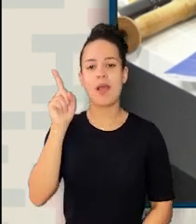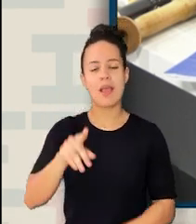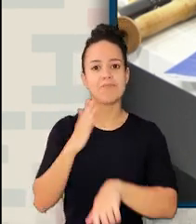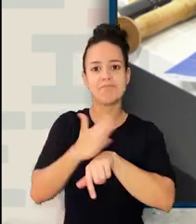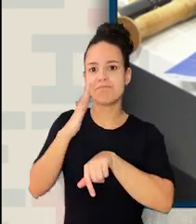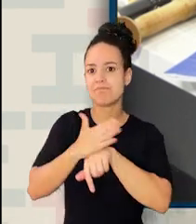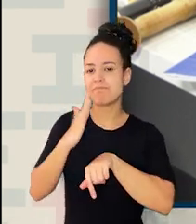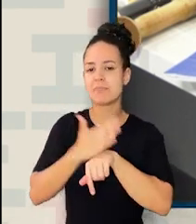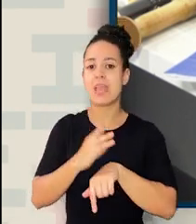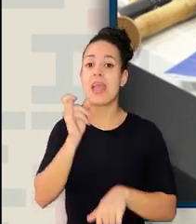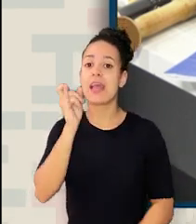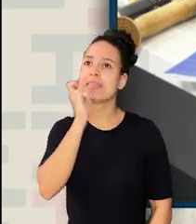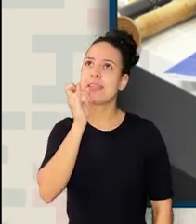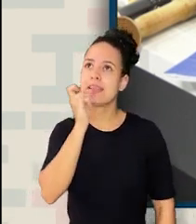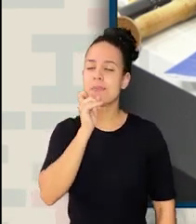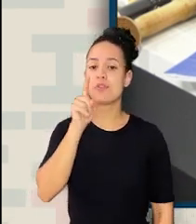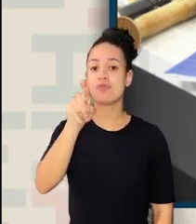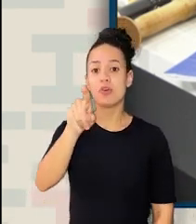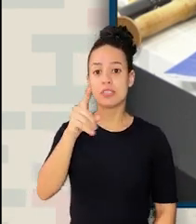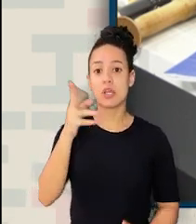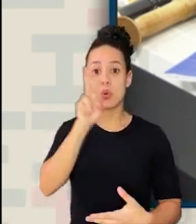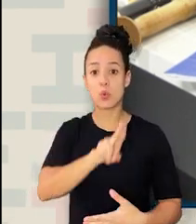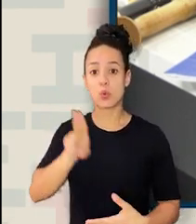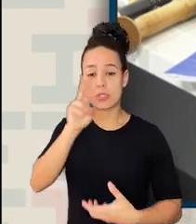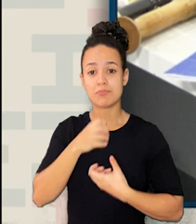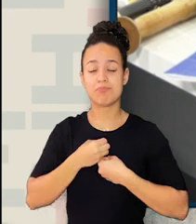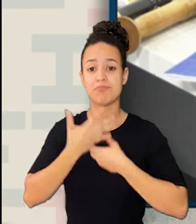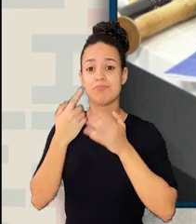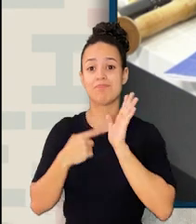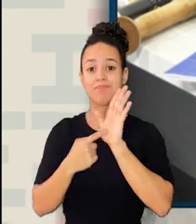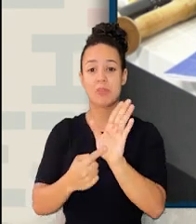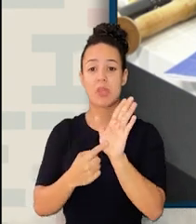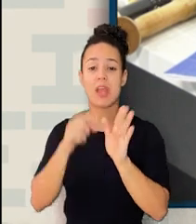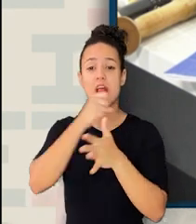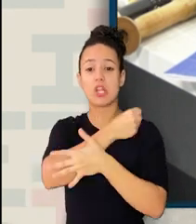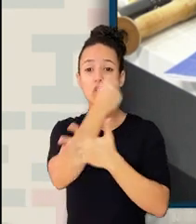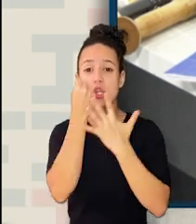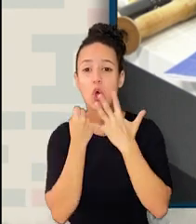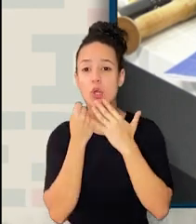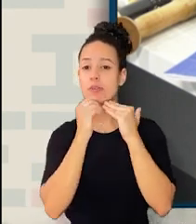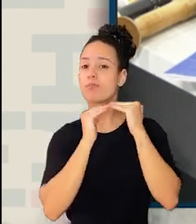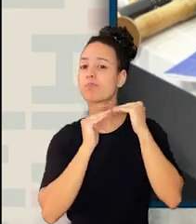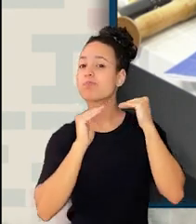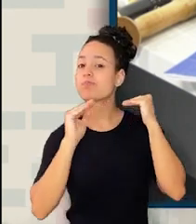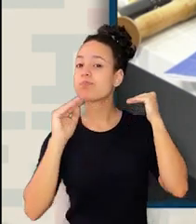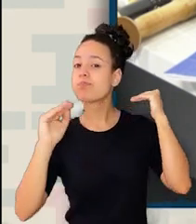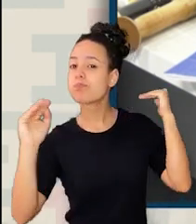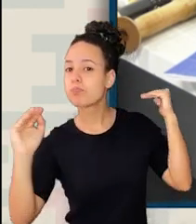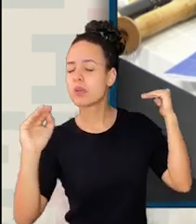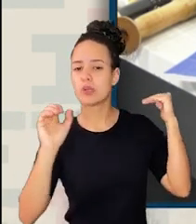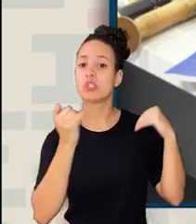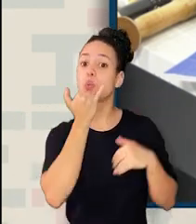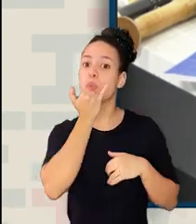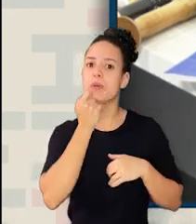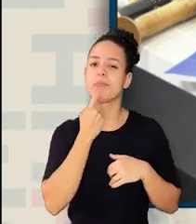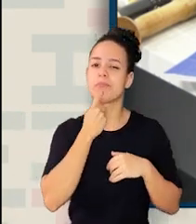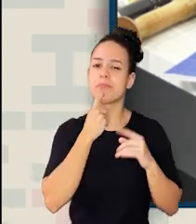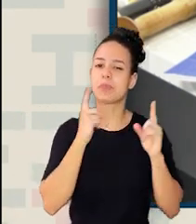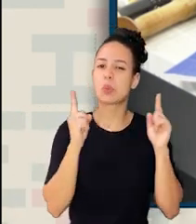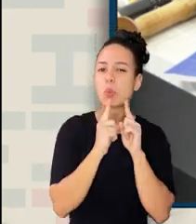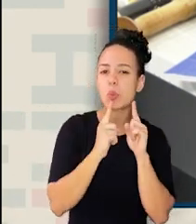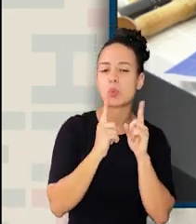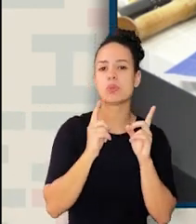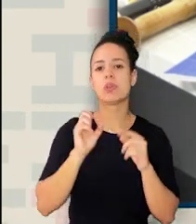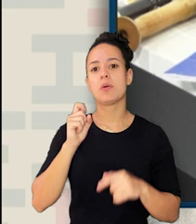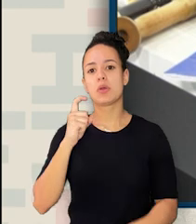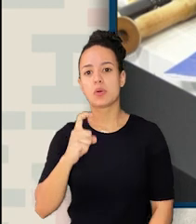por exemplo, para você dar expressão com notas um pouquinho mais longas ou curtas, né, entre si,